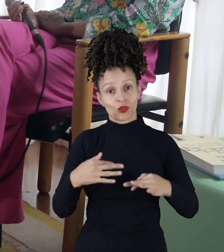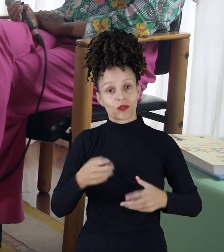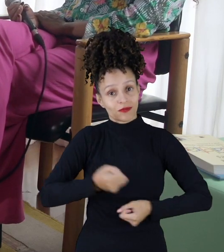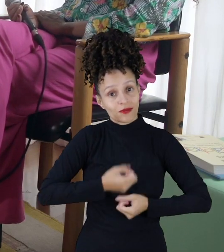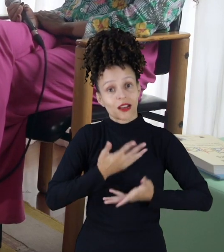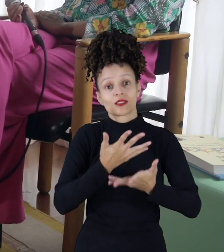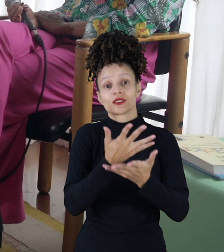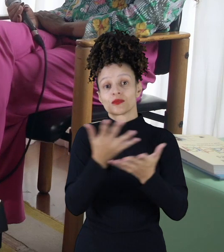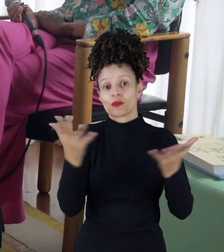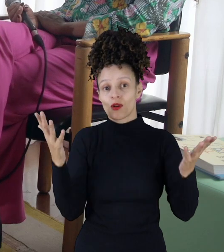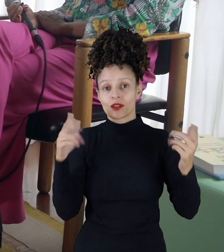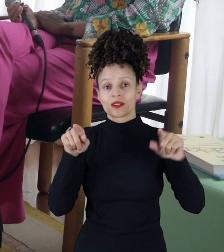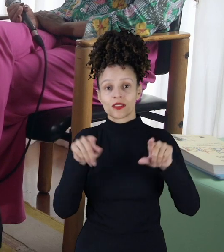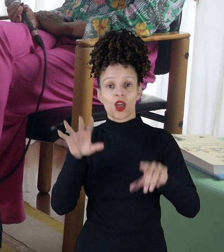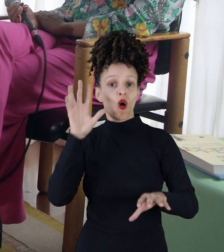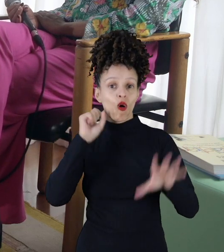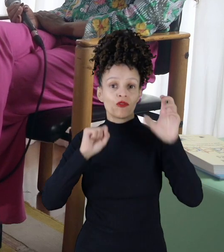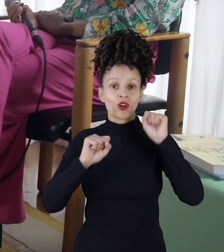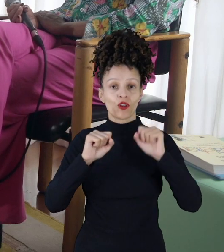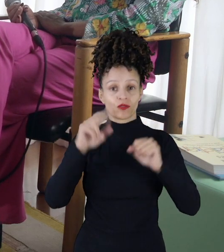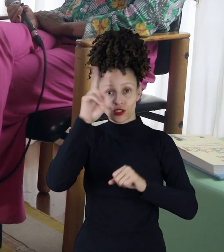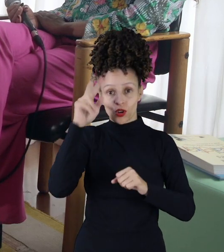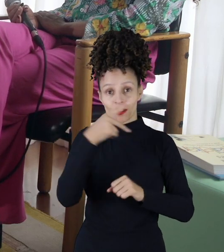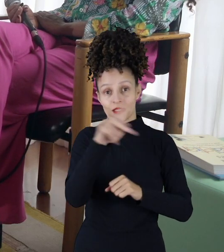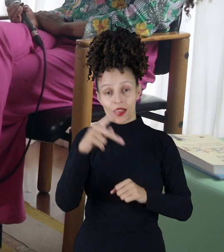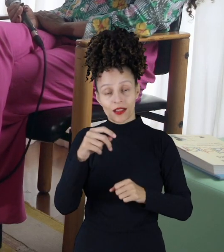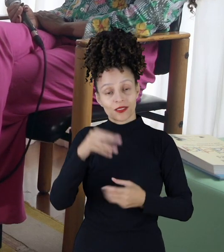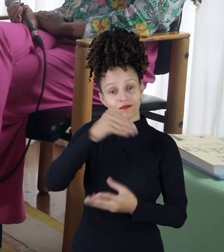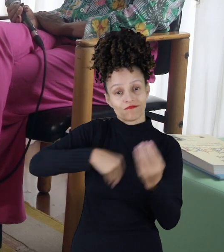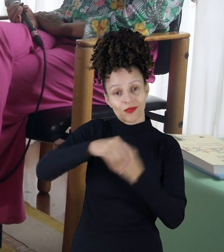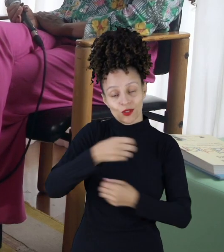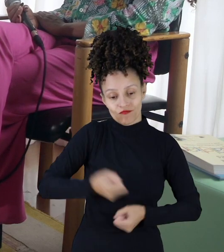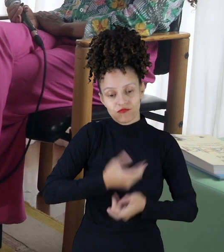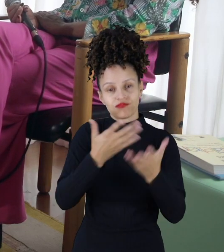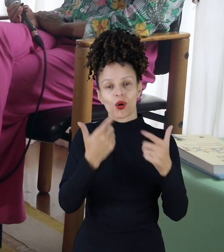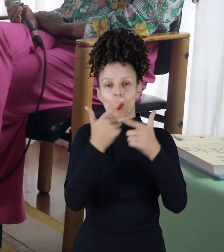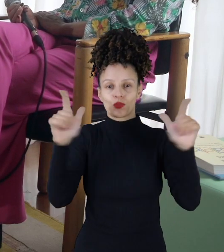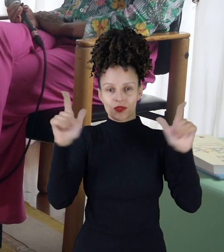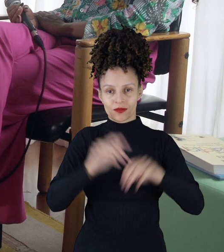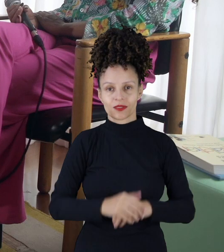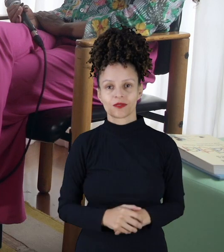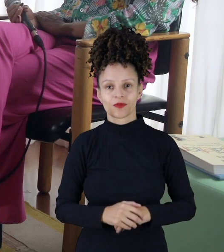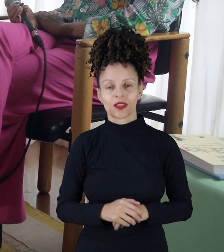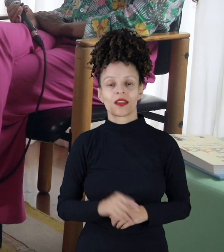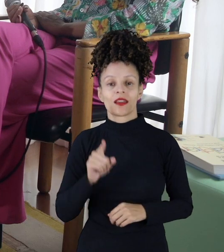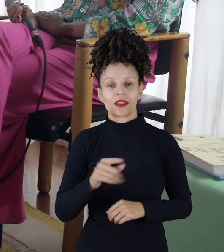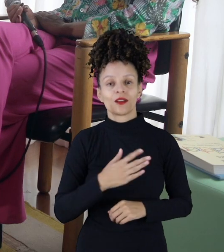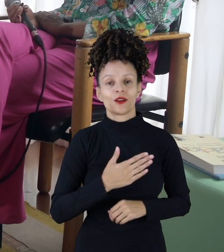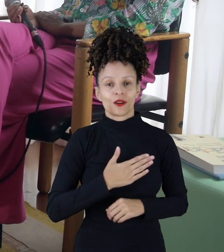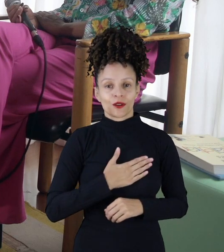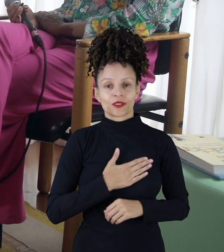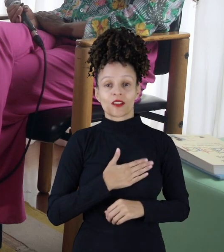dor. E aí a gente transborda assim, né? A gente ouve as histórias, junta com as nossas e transborda em outras.